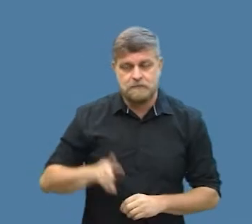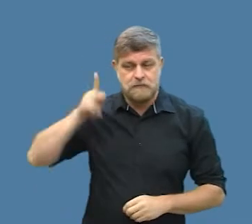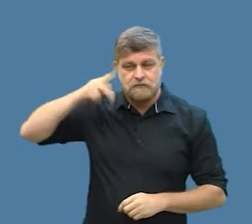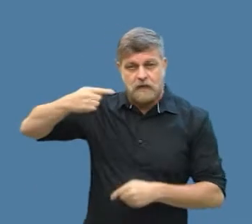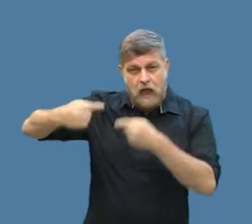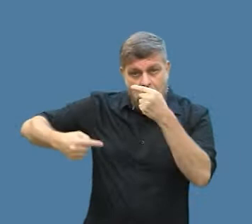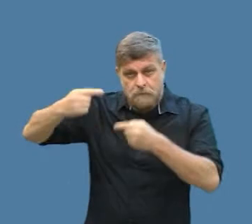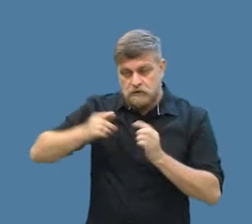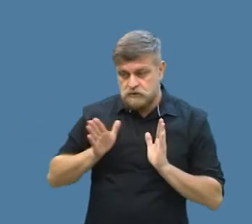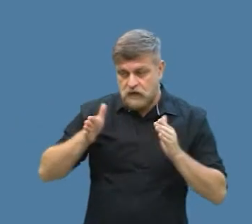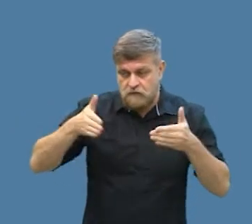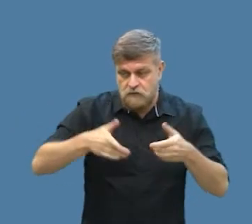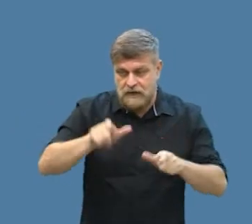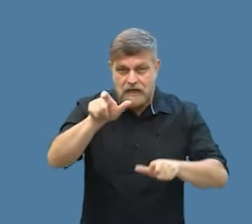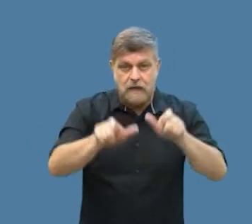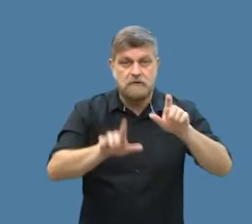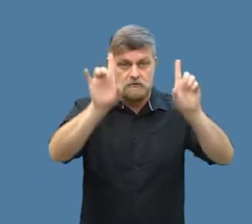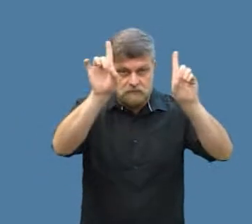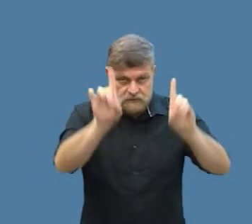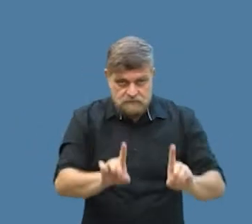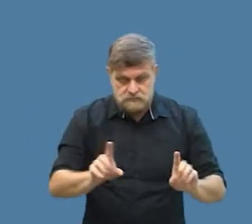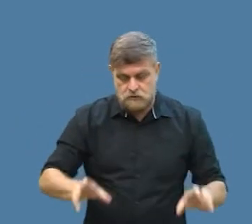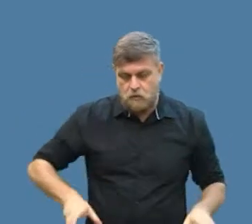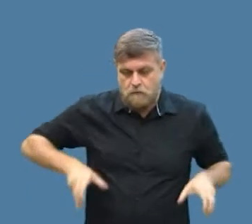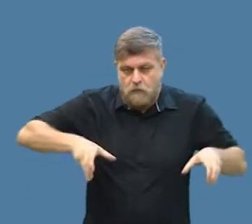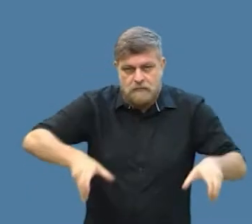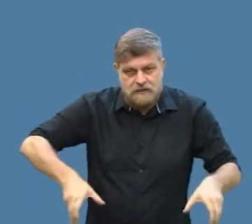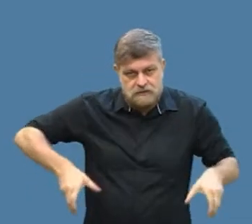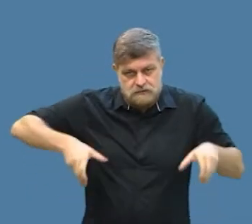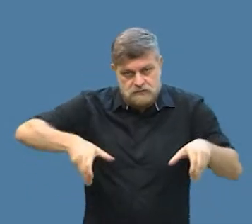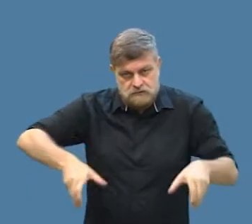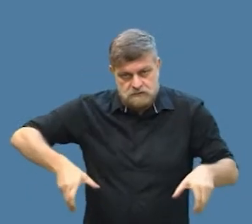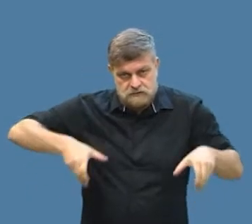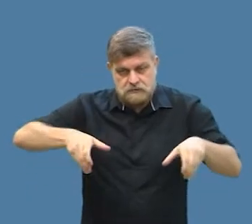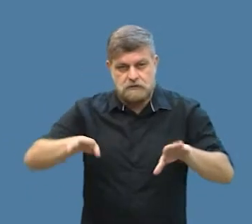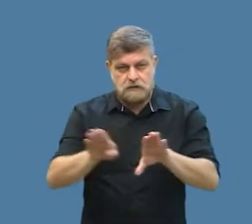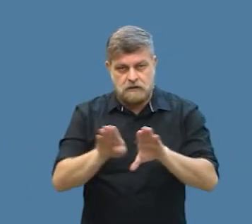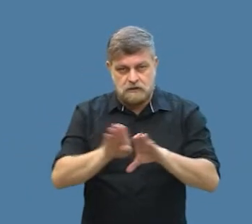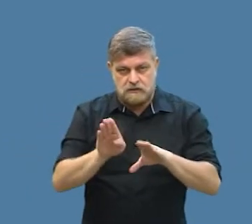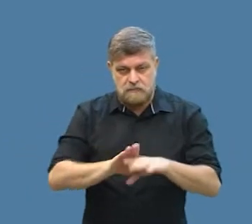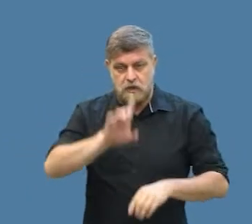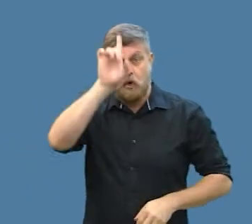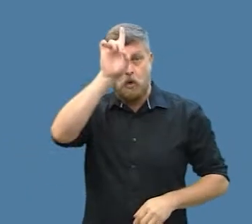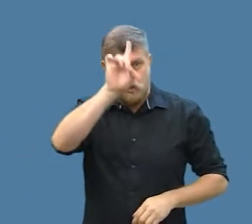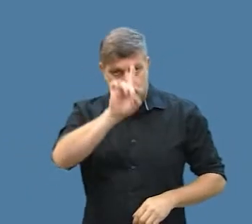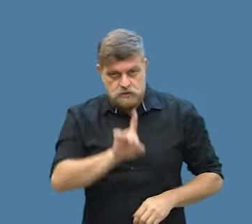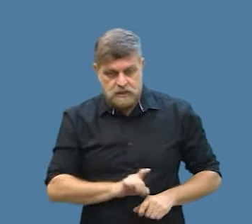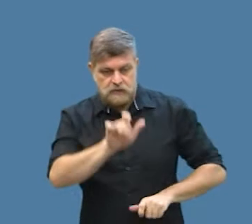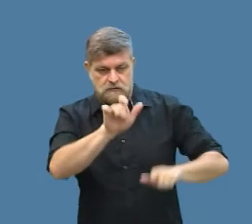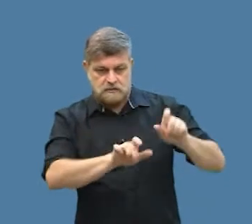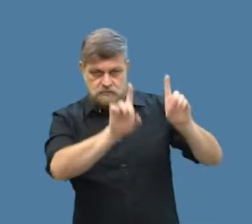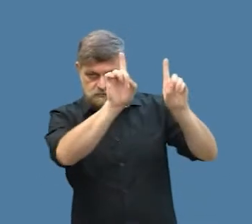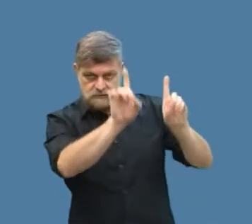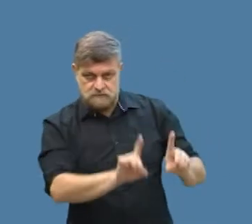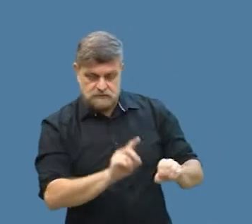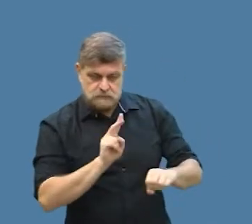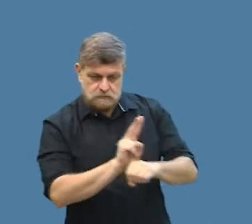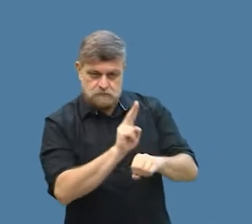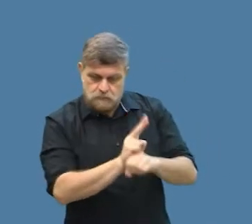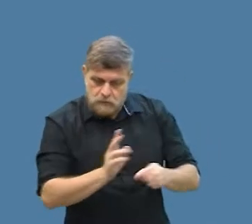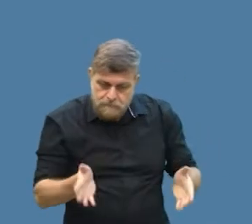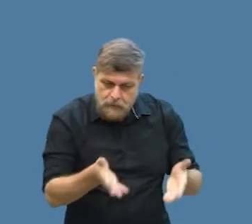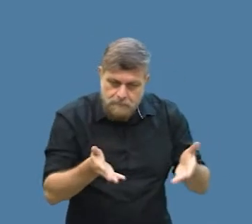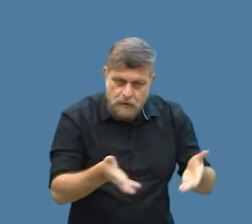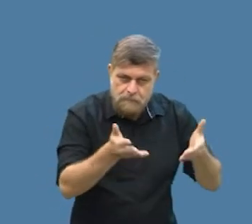às políticas para as pessoas com deficiência ou mobilidade reduzida, promover a defesa dos direitos das pessoas com